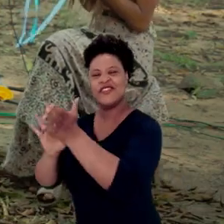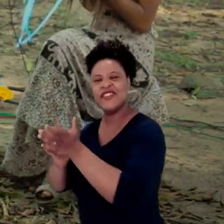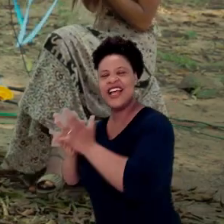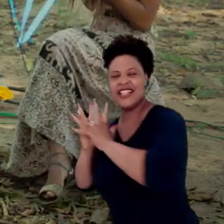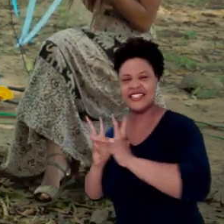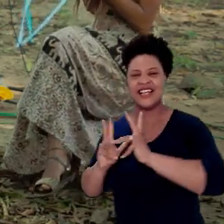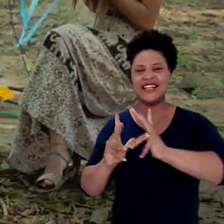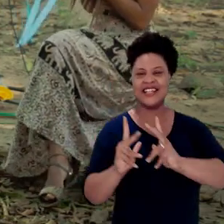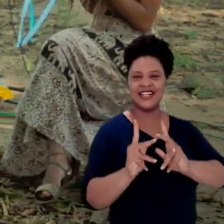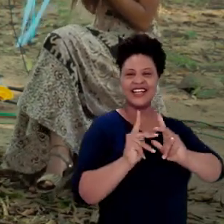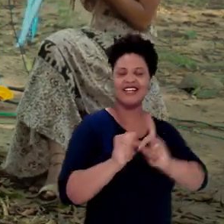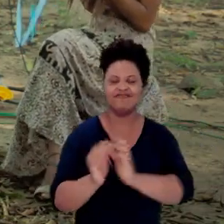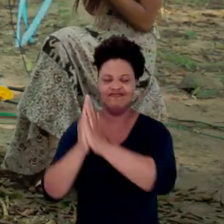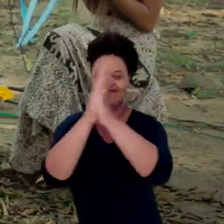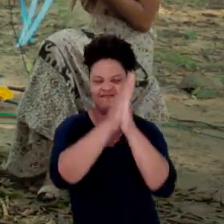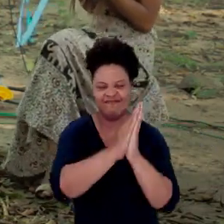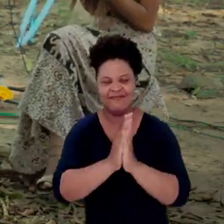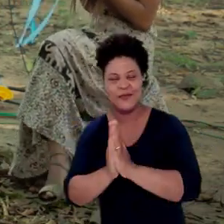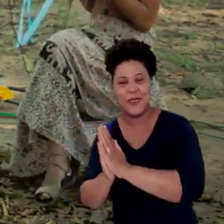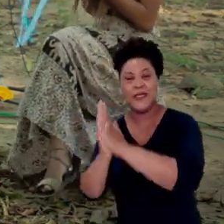samba de roda,